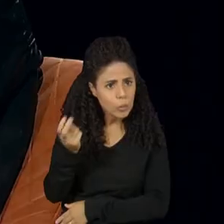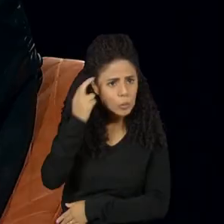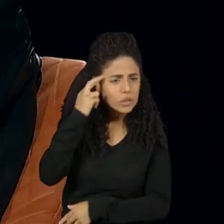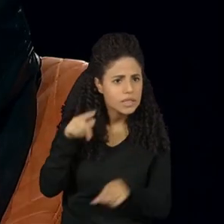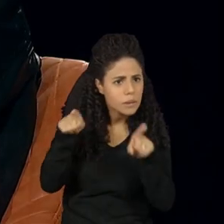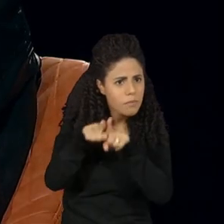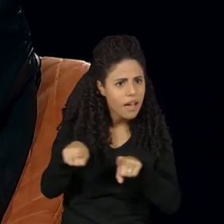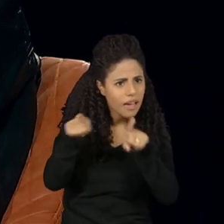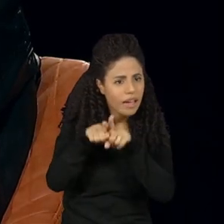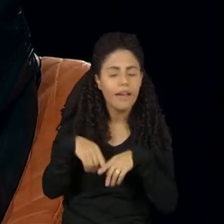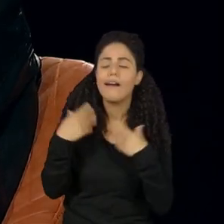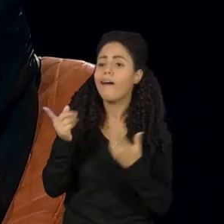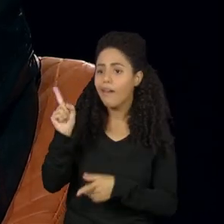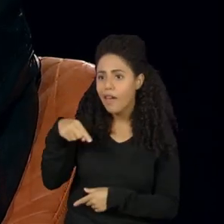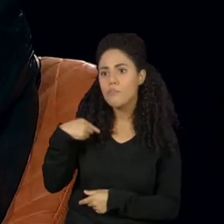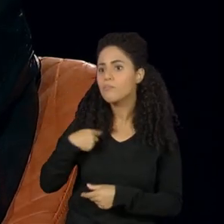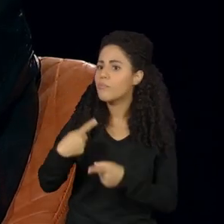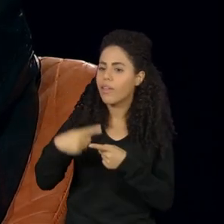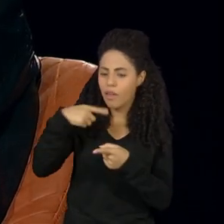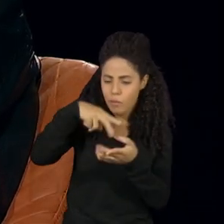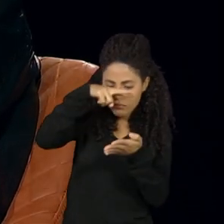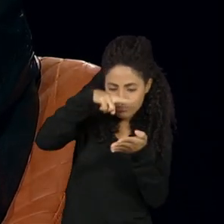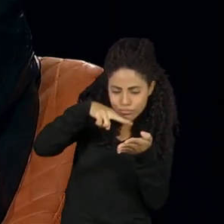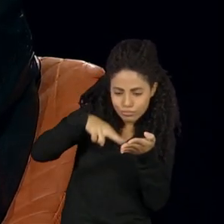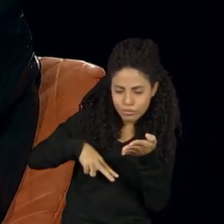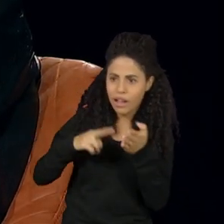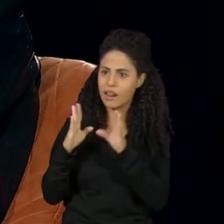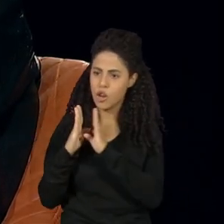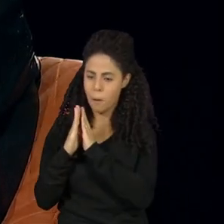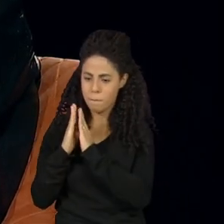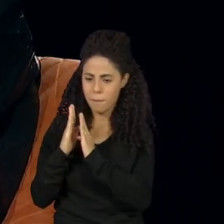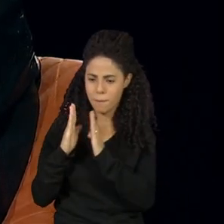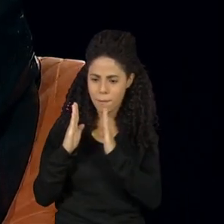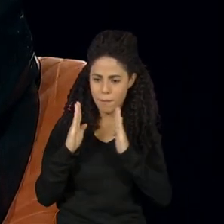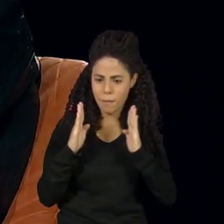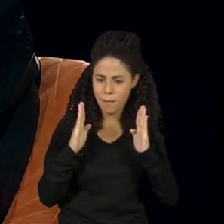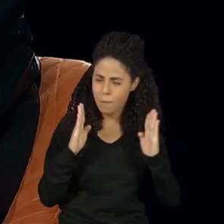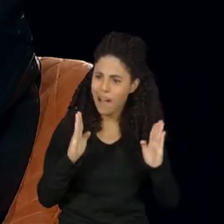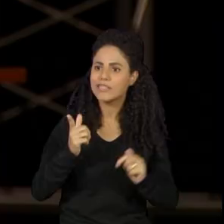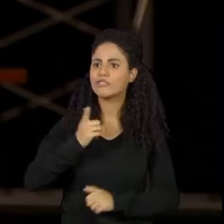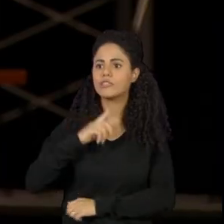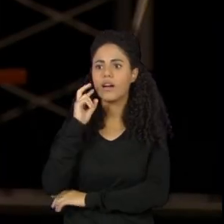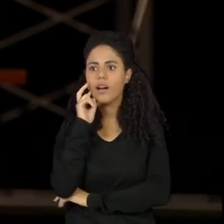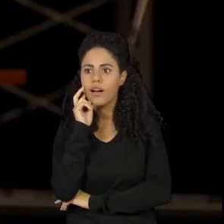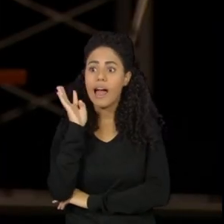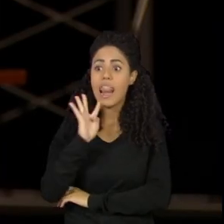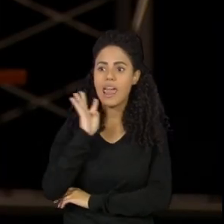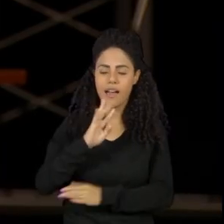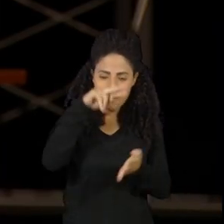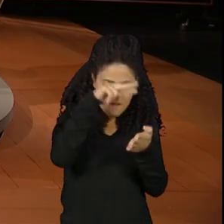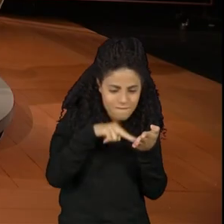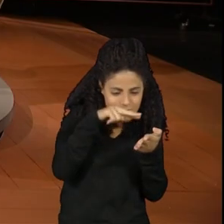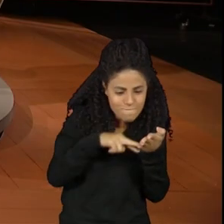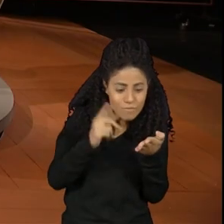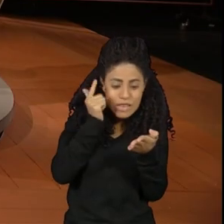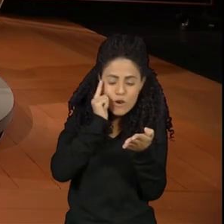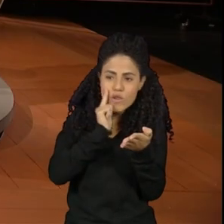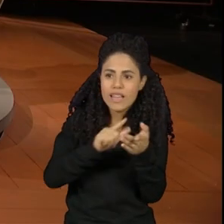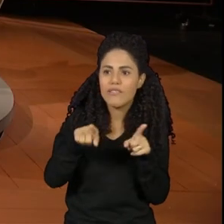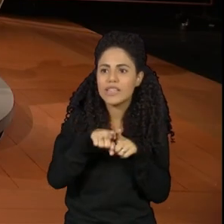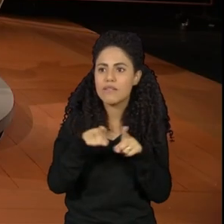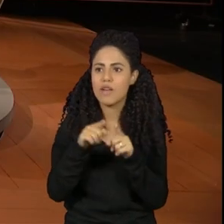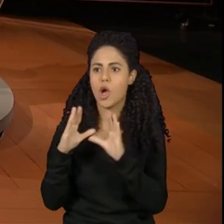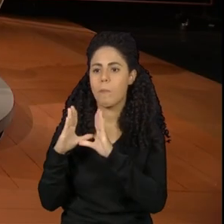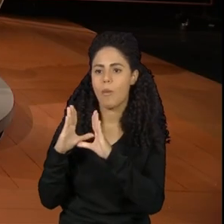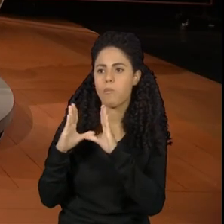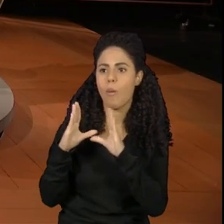Claro, você lia muito, né? Você tinha uma biblioteca muito legal lá, puta, e eu lia muito. E gostava muito de ler enciclopédia. A